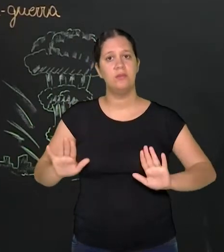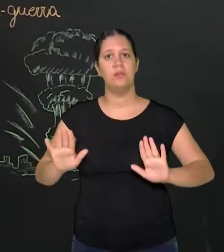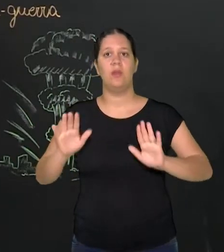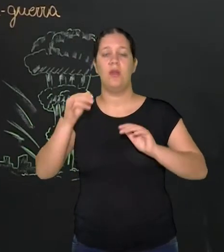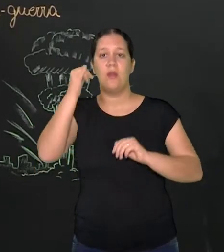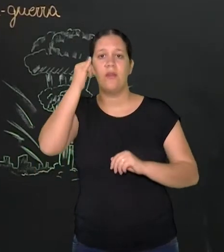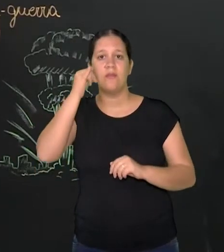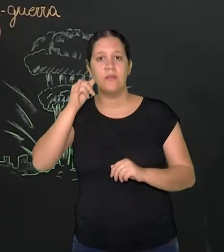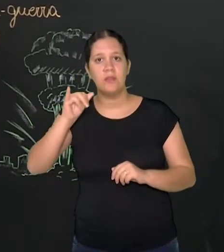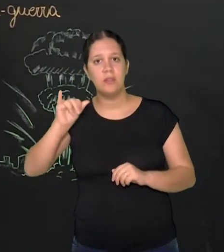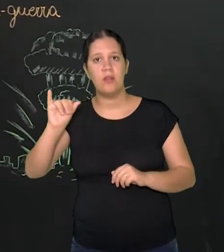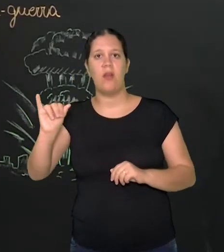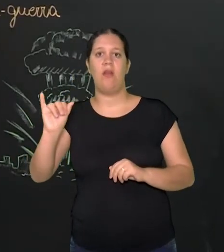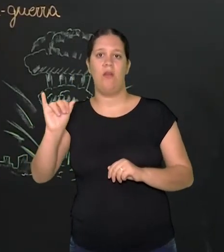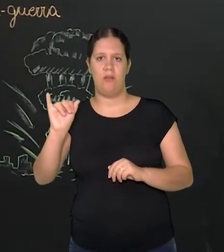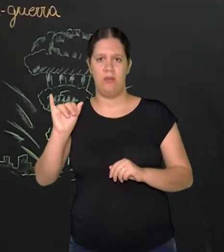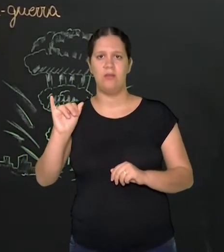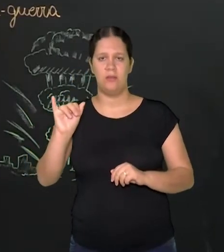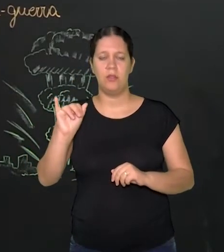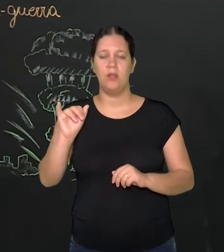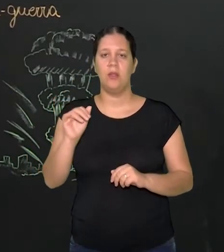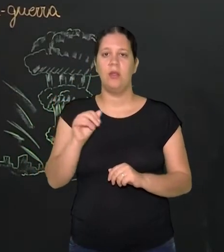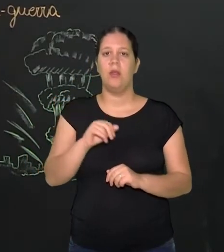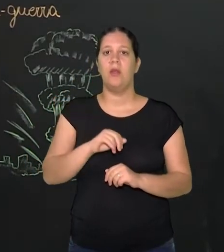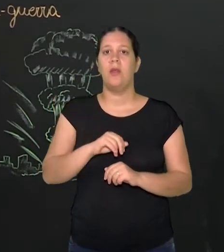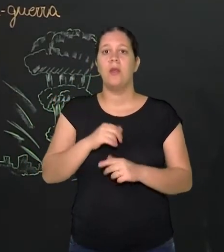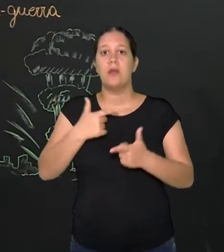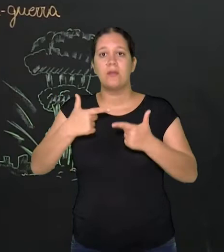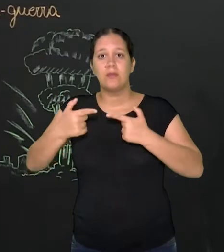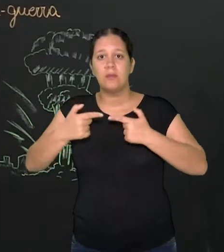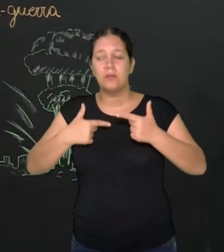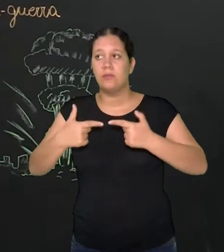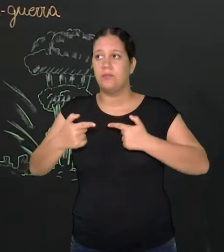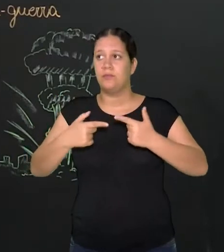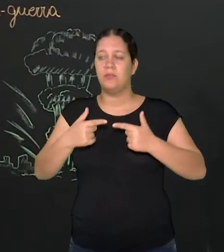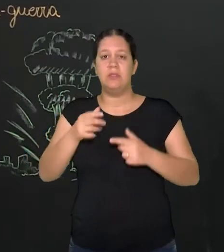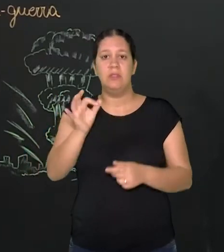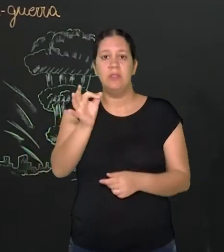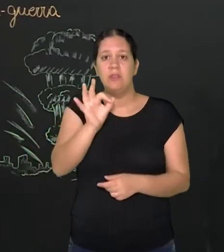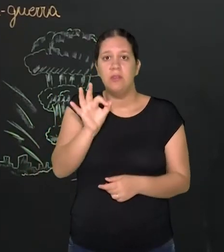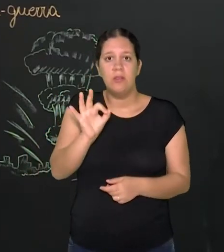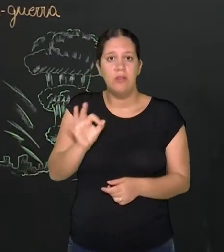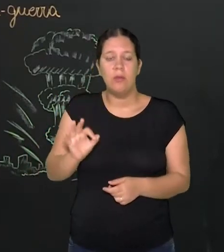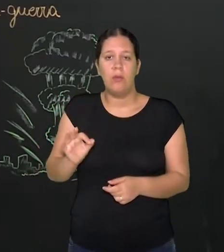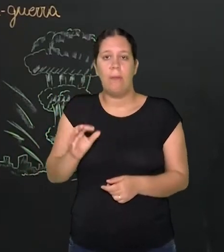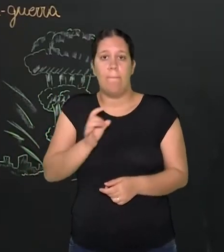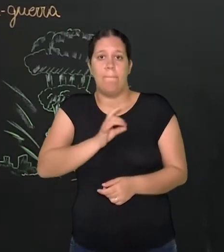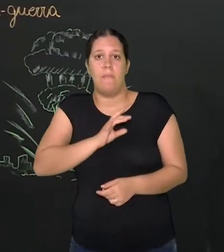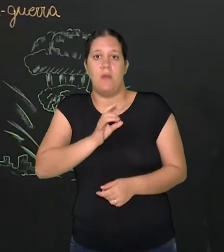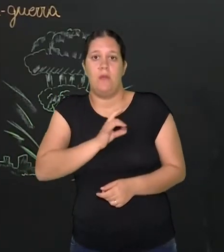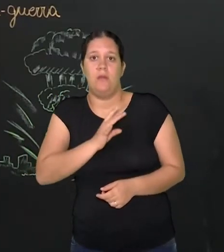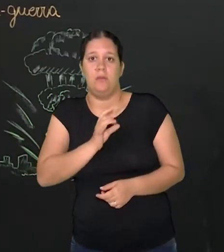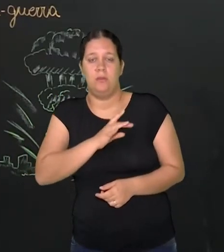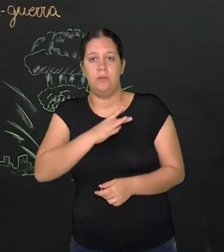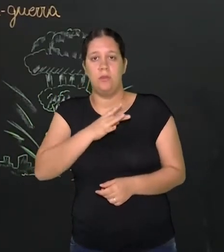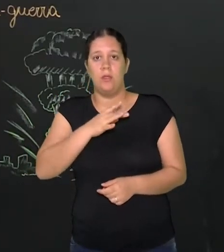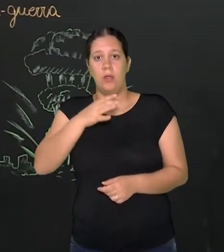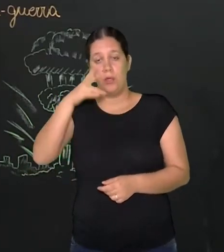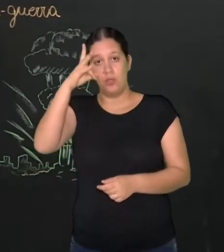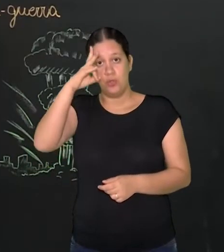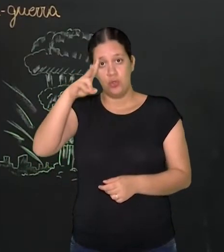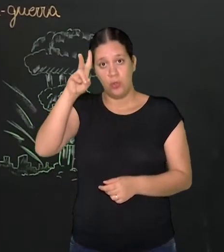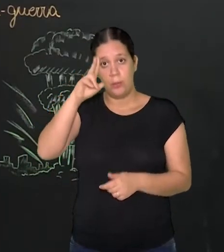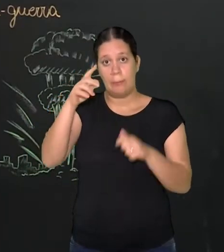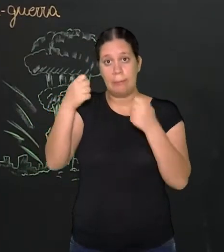né? É evitar o conflito. Por que acontece, gente? Não foi uma postura exatamente covarde dessas potências. A gente tem que entender a